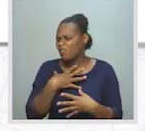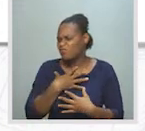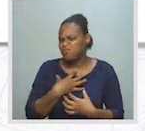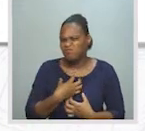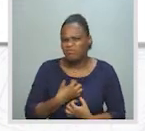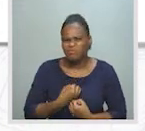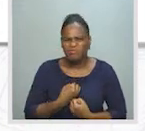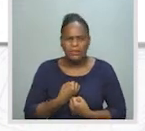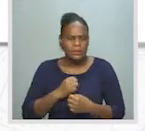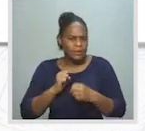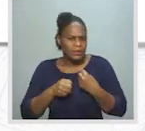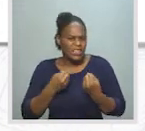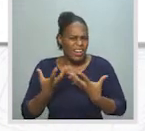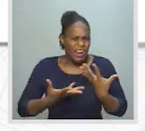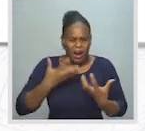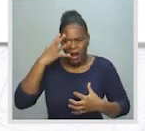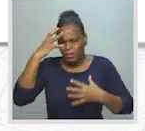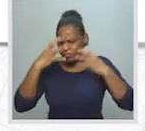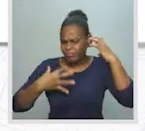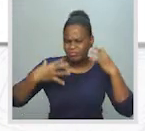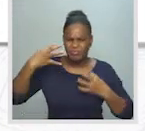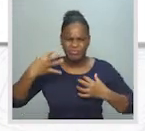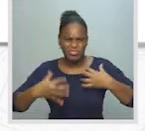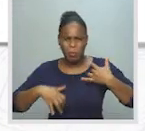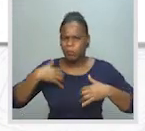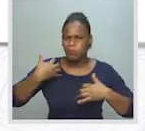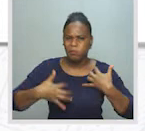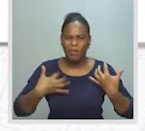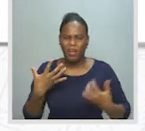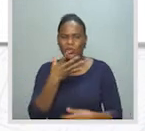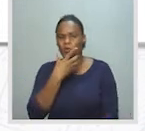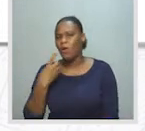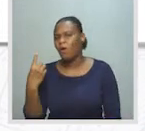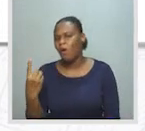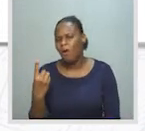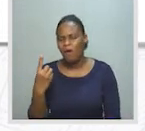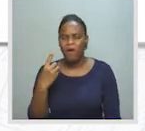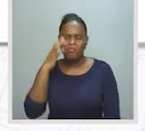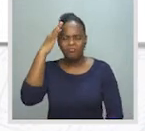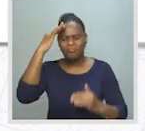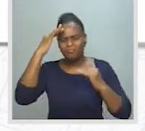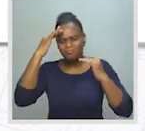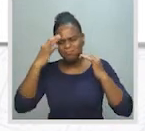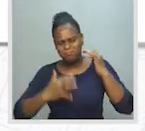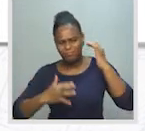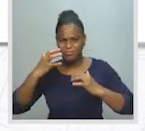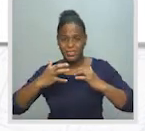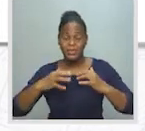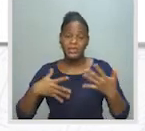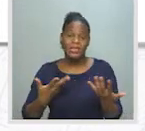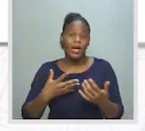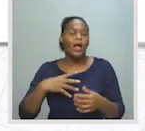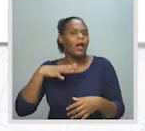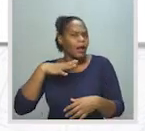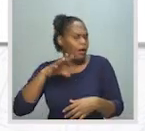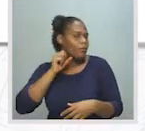a angústia, o medo, o estresse, a ansiedade, a solidão, a depressão, o